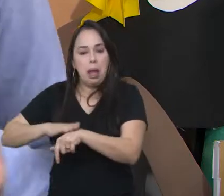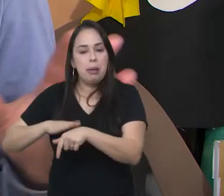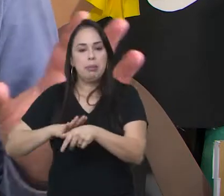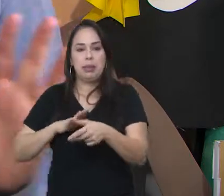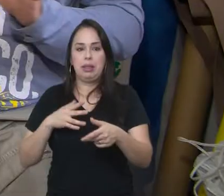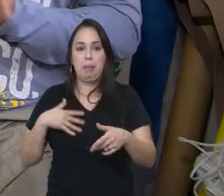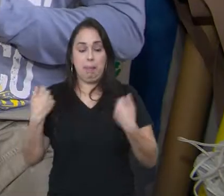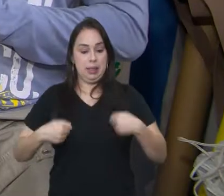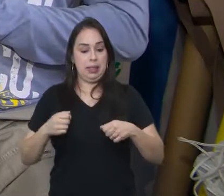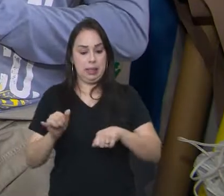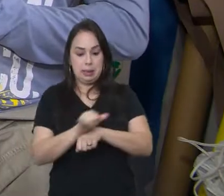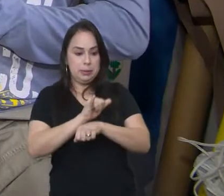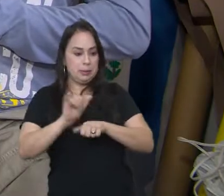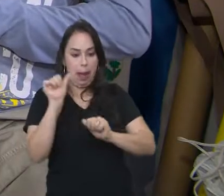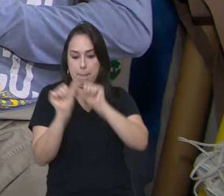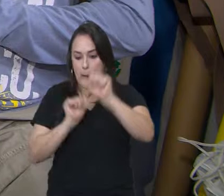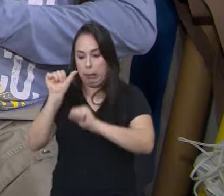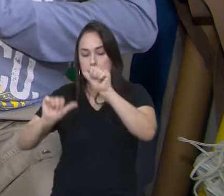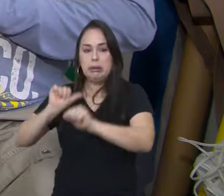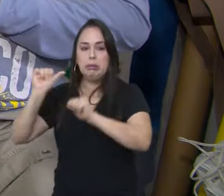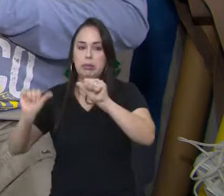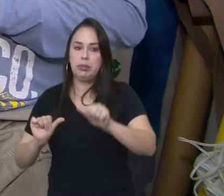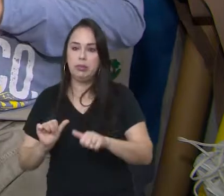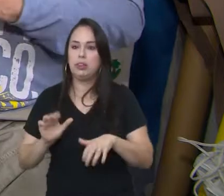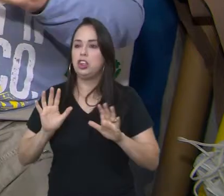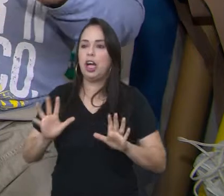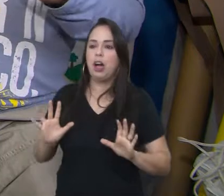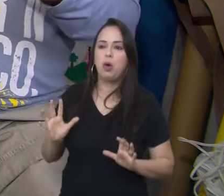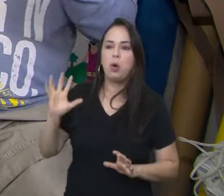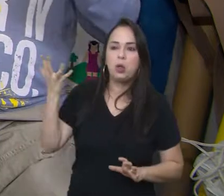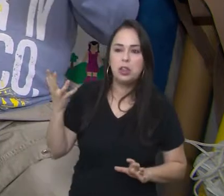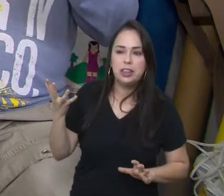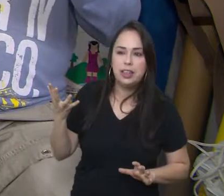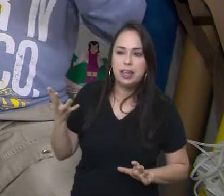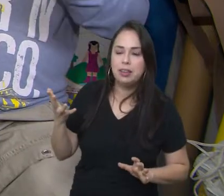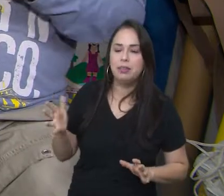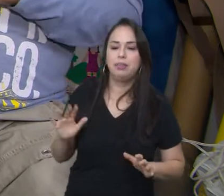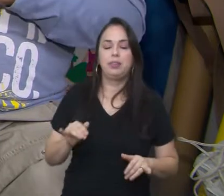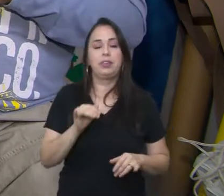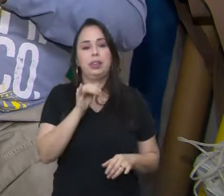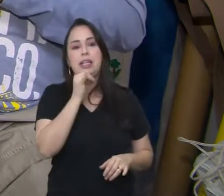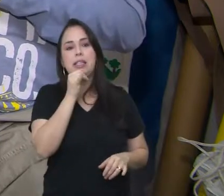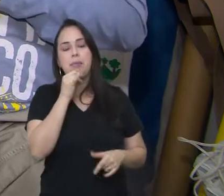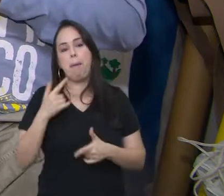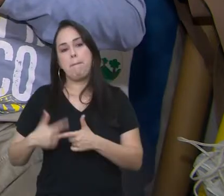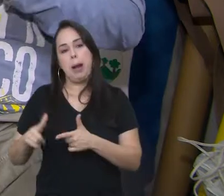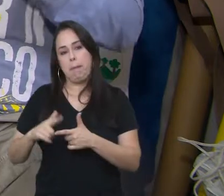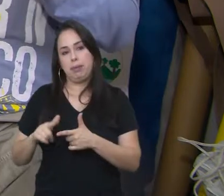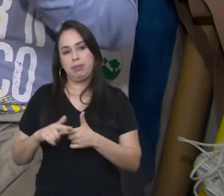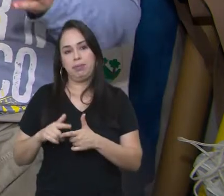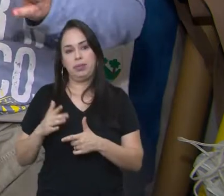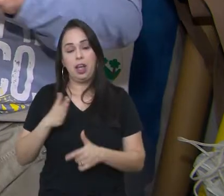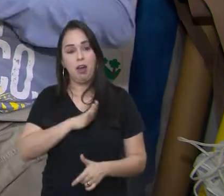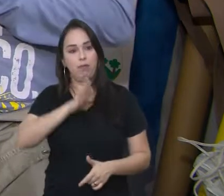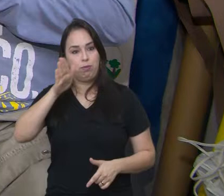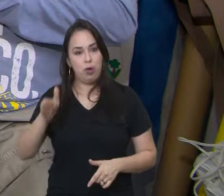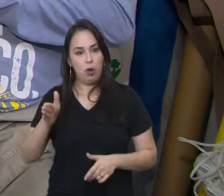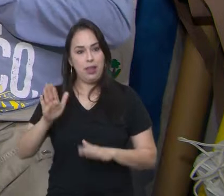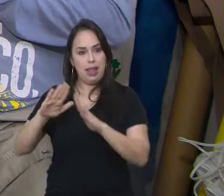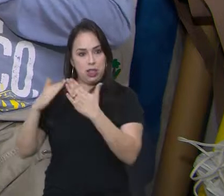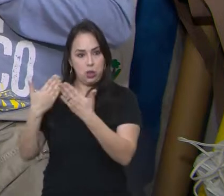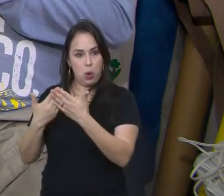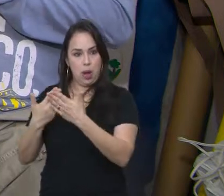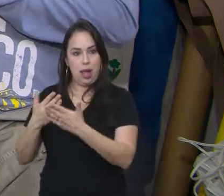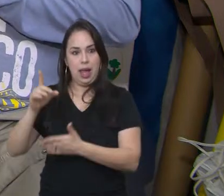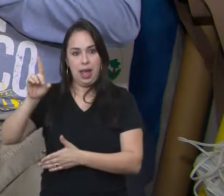tempo. Aí alguma coisa acontece. Então, aí eu tive um probleminha, assim, quando eu fui numa escola, a diretora chegou